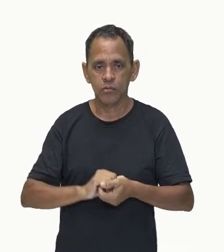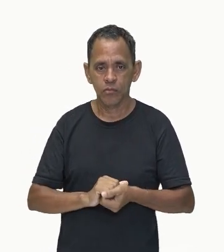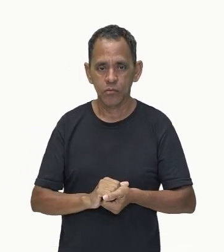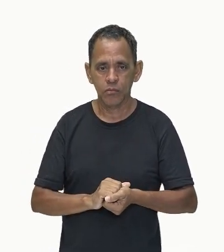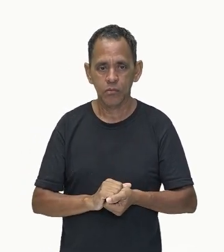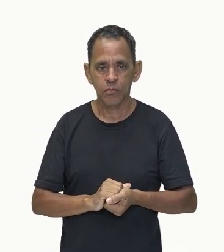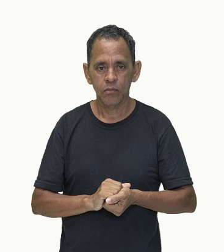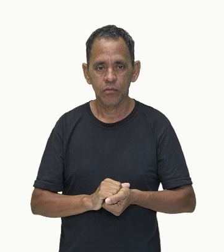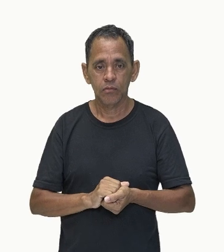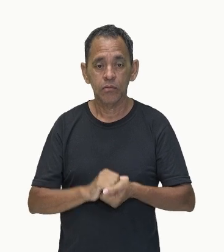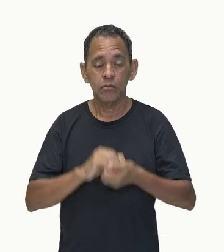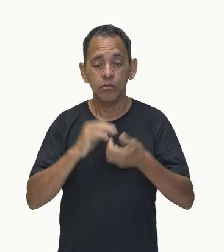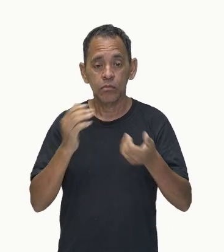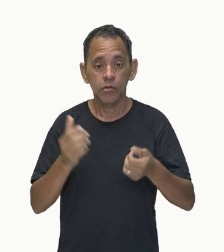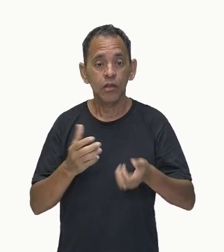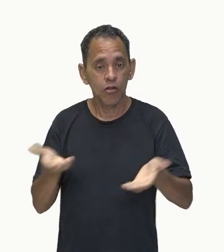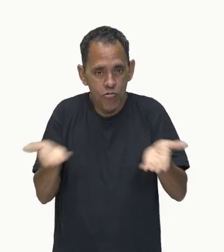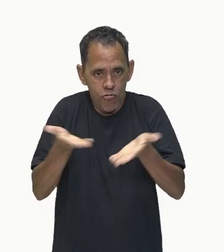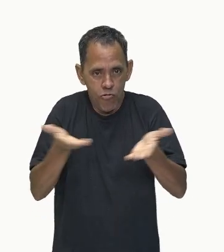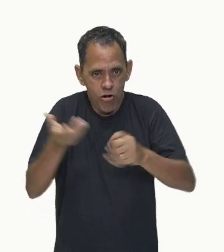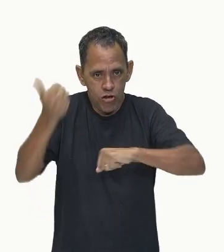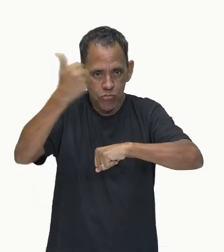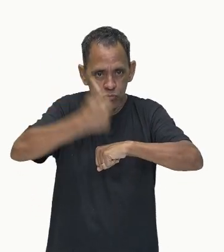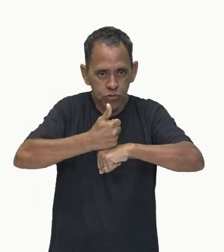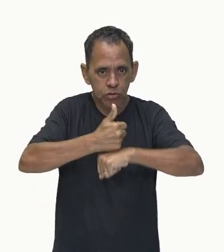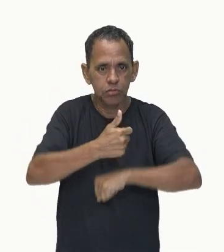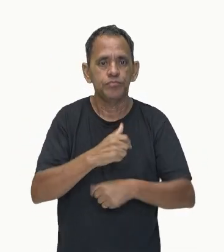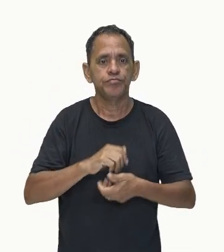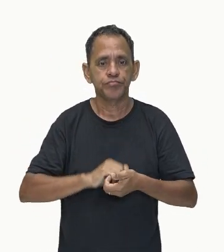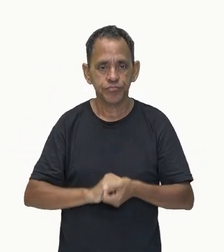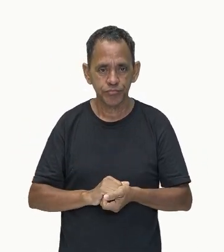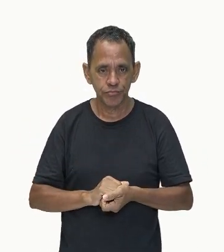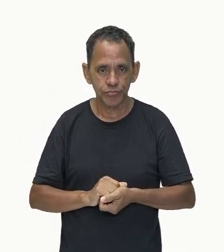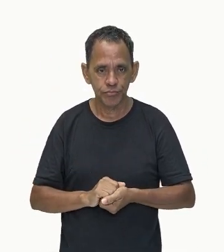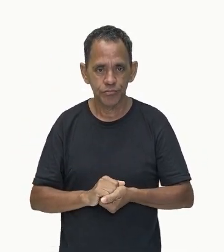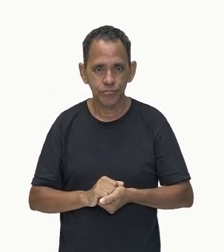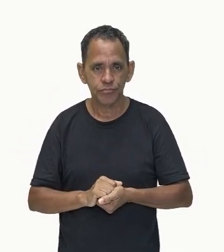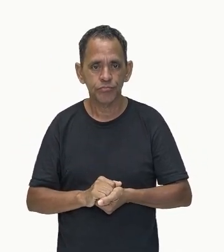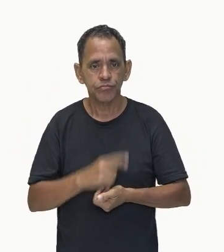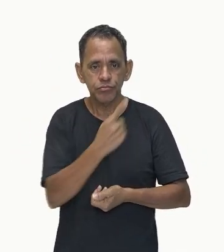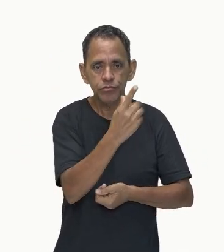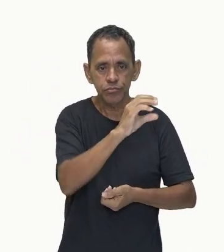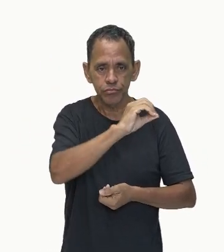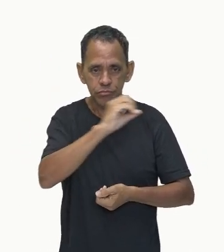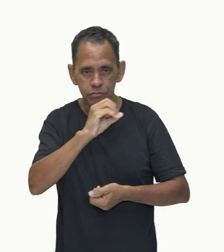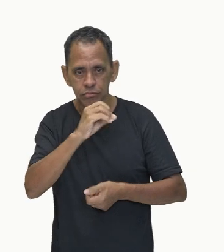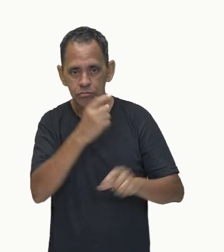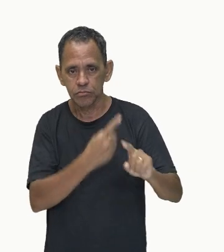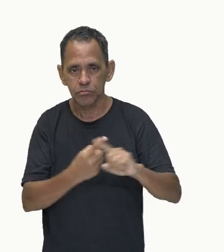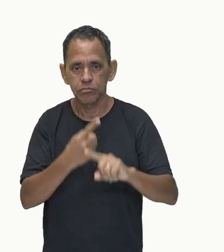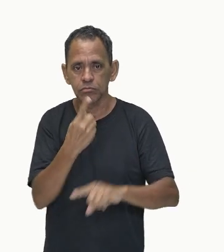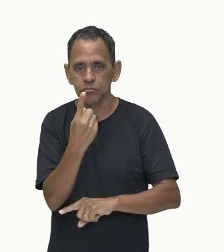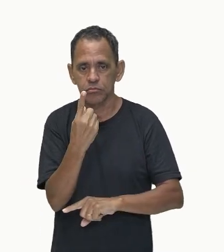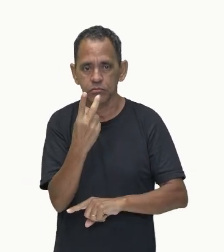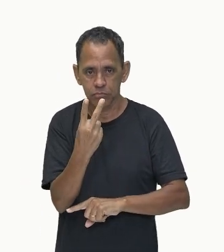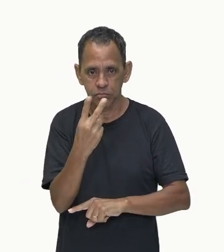Então, substitui aqui o cosseno de 60 por 0,5, é que eu tenho força 100, deslocamento